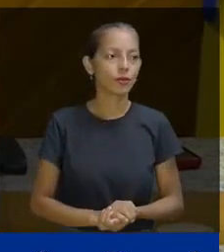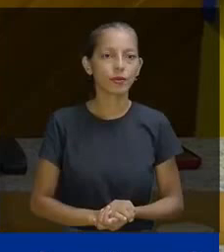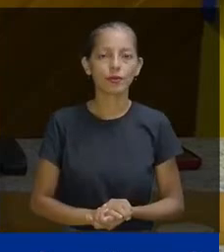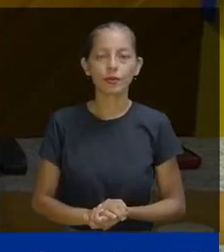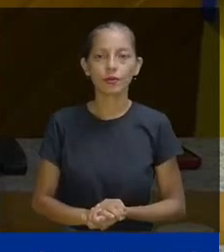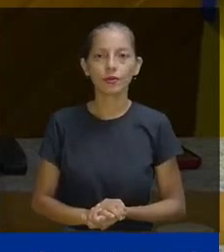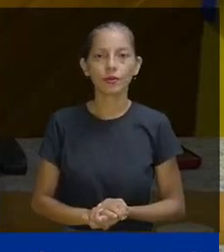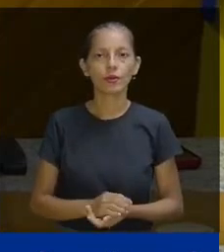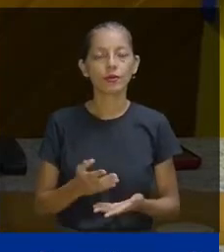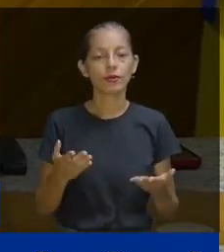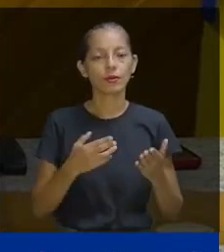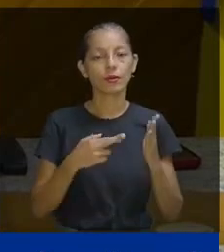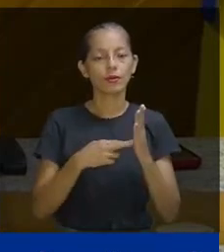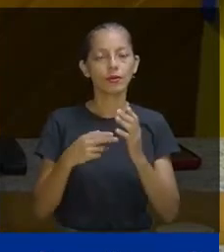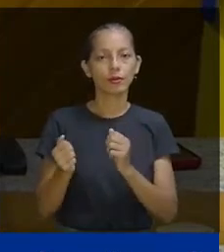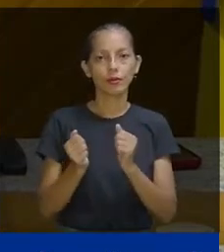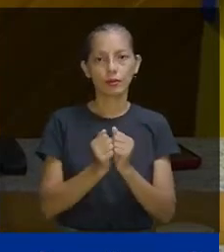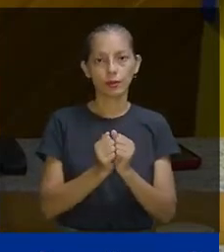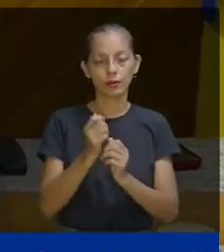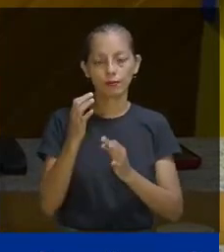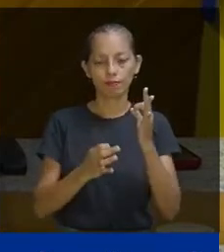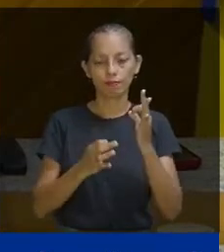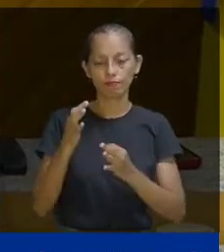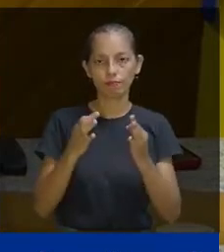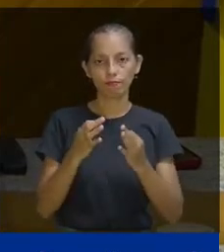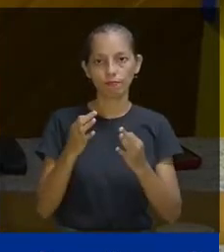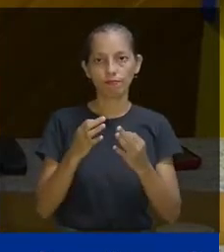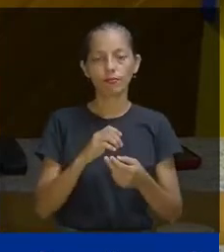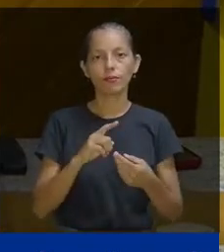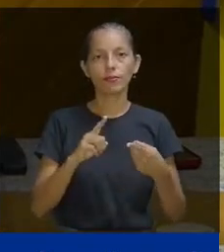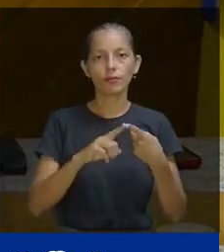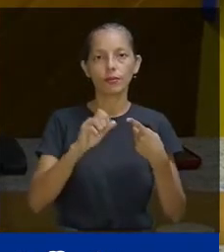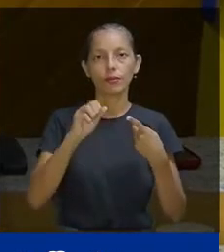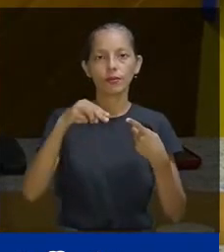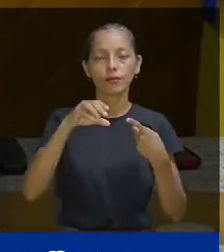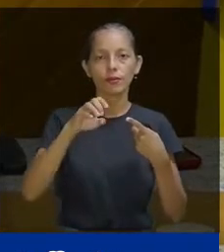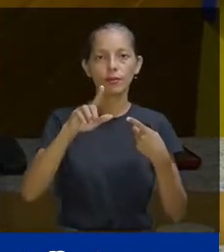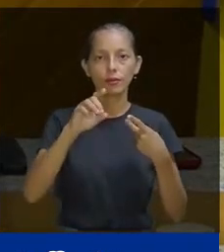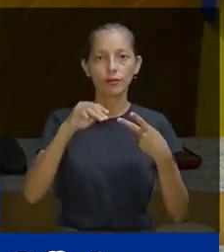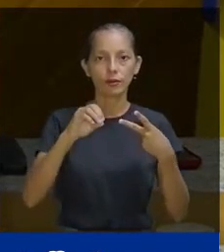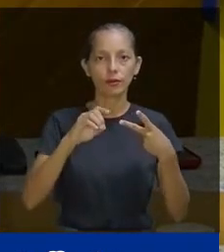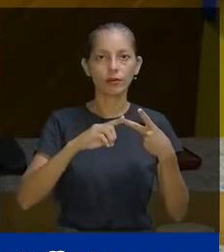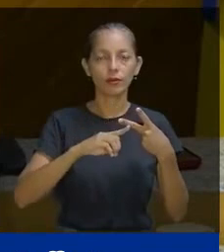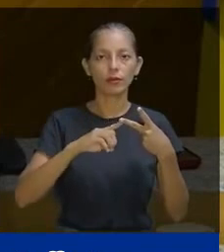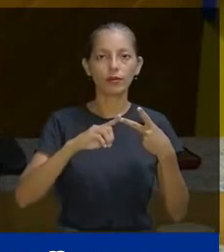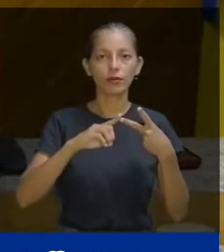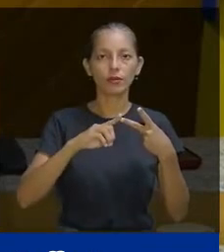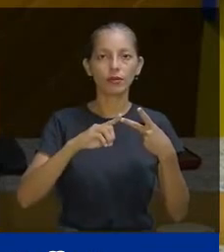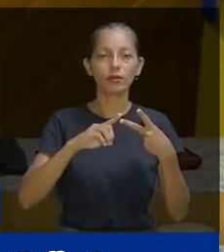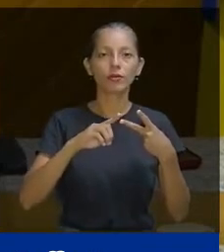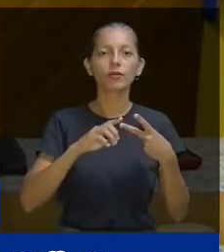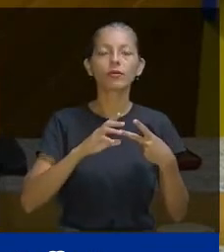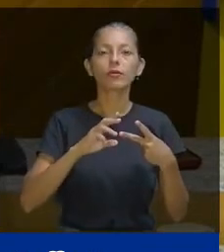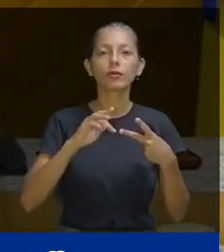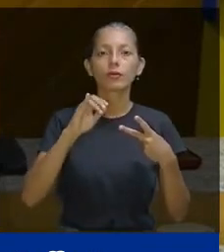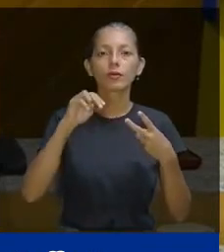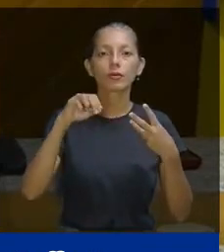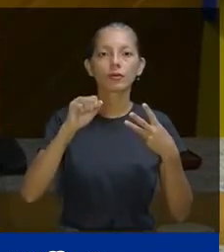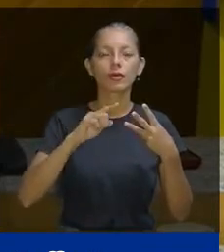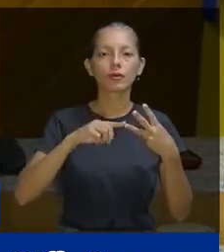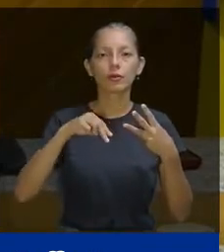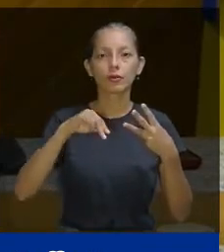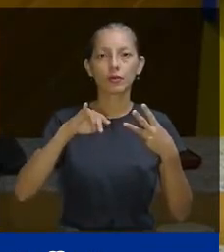com o relator, os juízes, os vogais, Anselmo Gonçalves, Paulo Madeira, Tina Souza, Paola Santos,